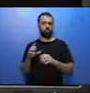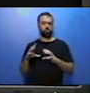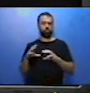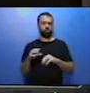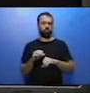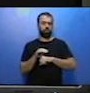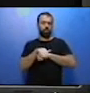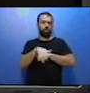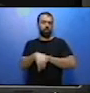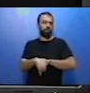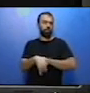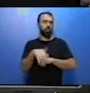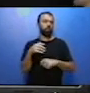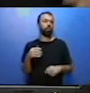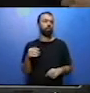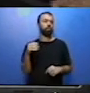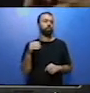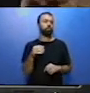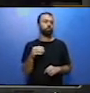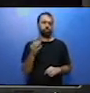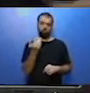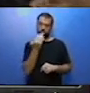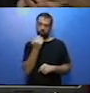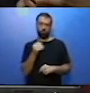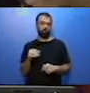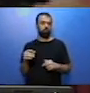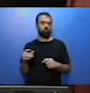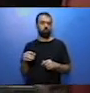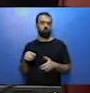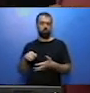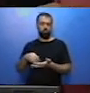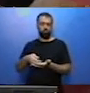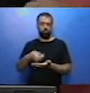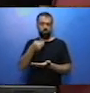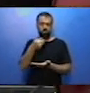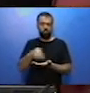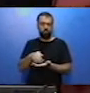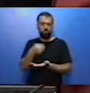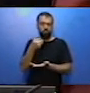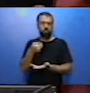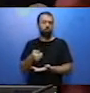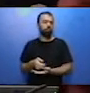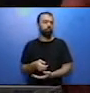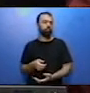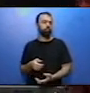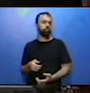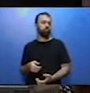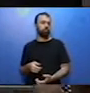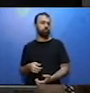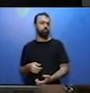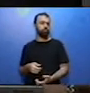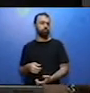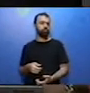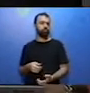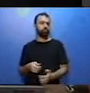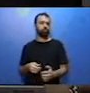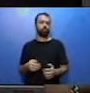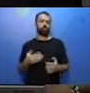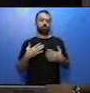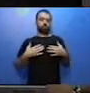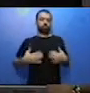cardápio perfeito de um dia aonde contei os energéticos construtores e os reguladores se